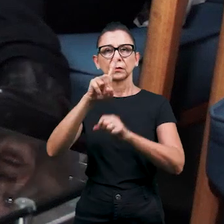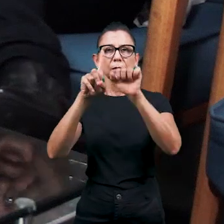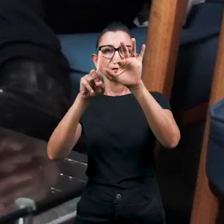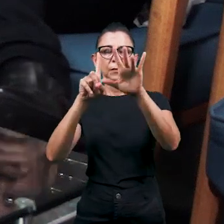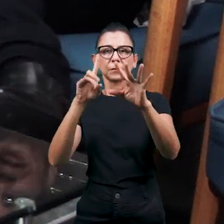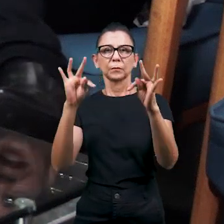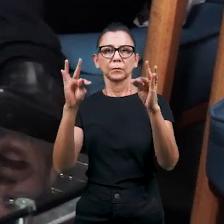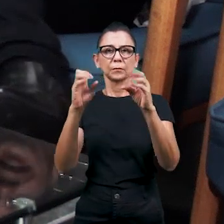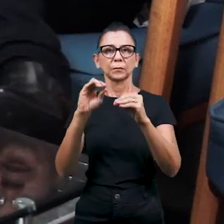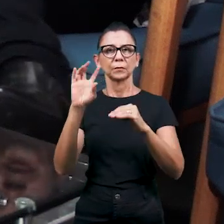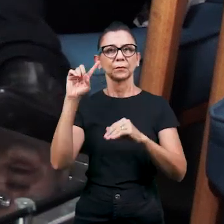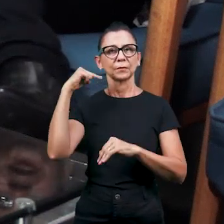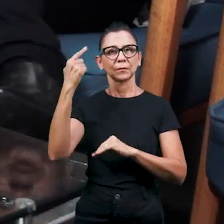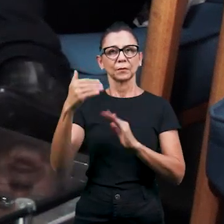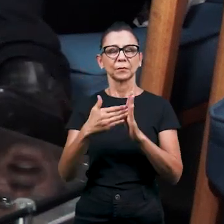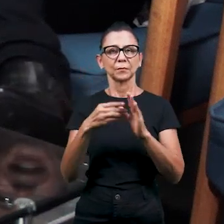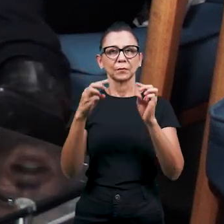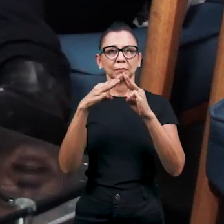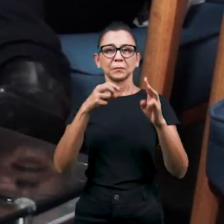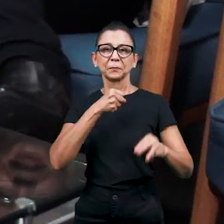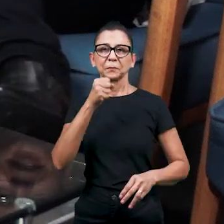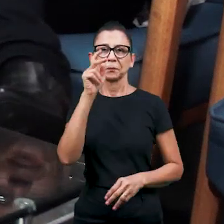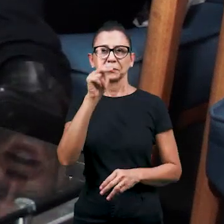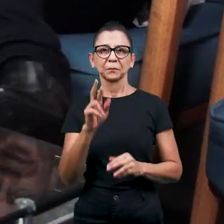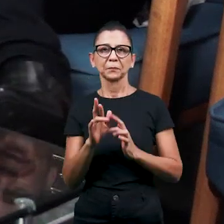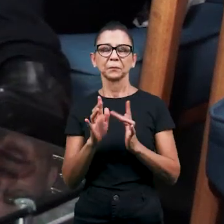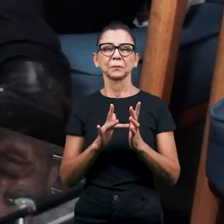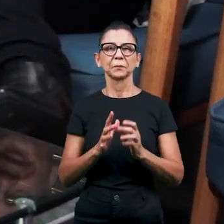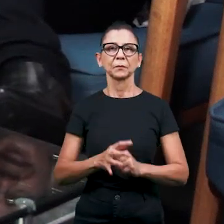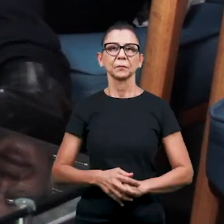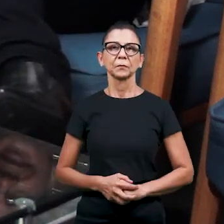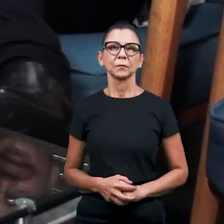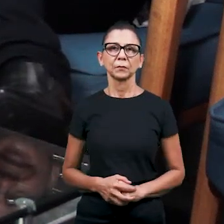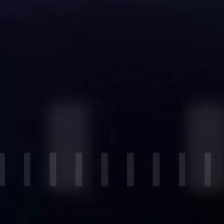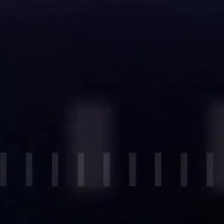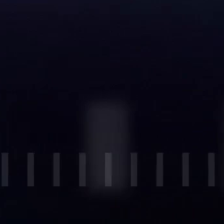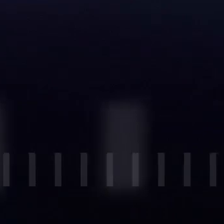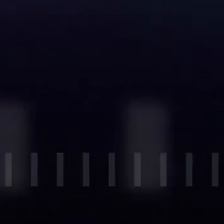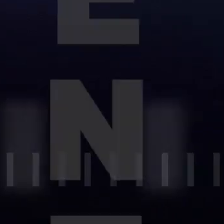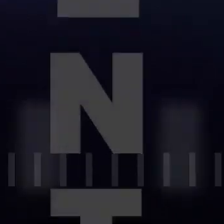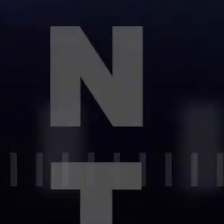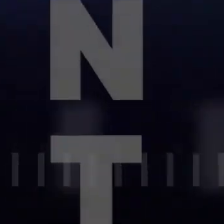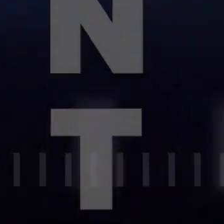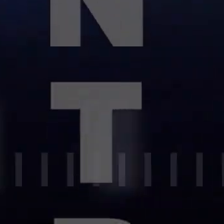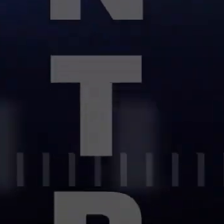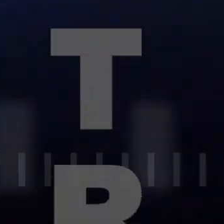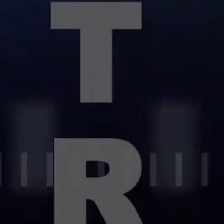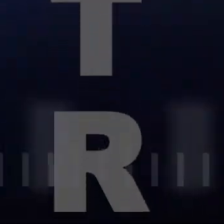Deus abençoe a todos. Até o próximo Manaim Entrevista. Paz do Senhor Jesus.